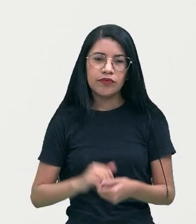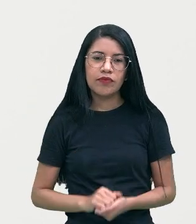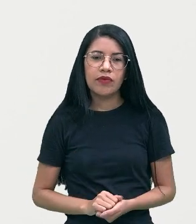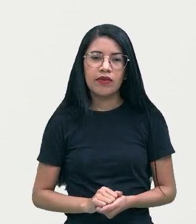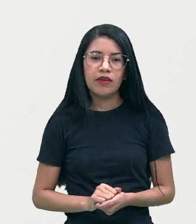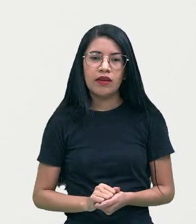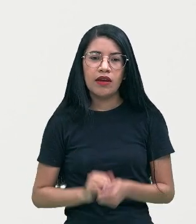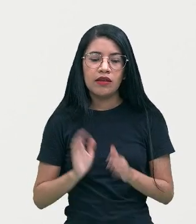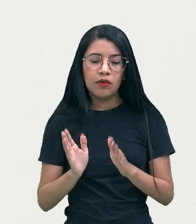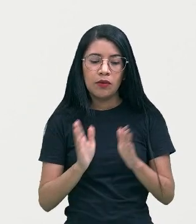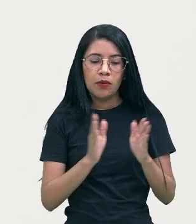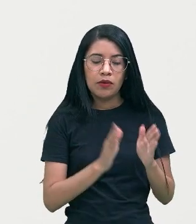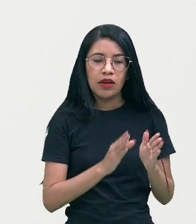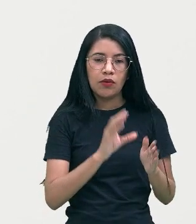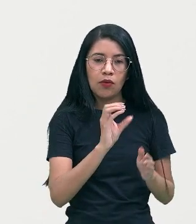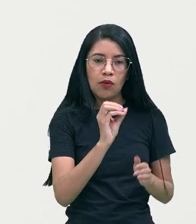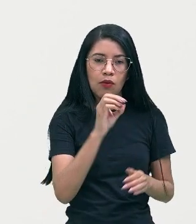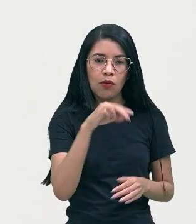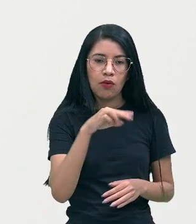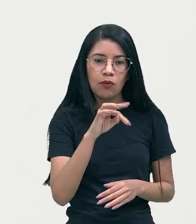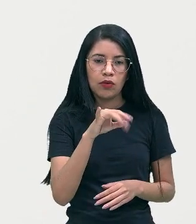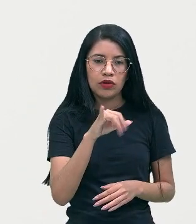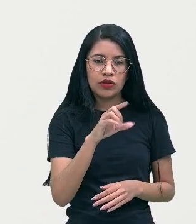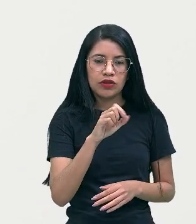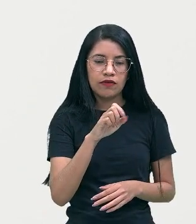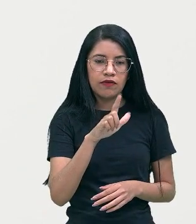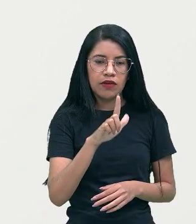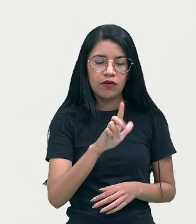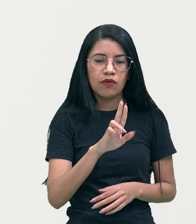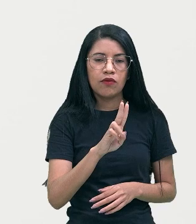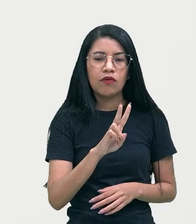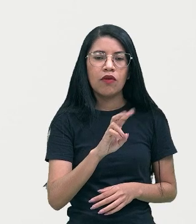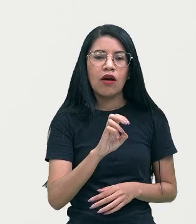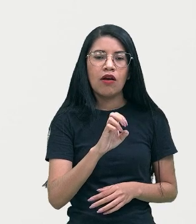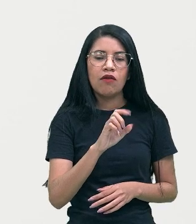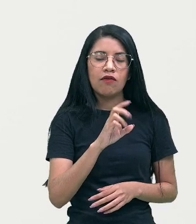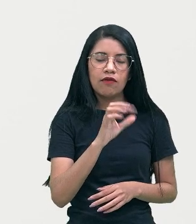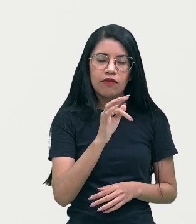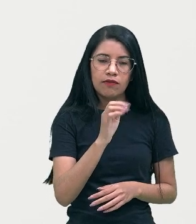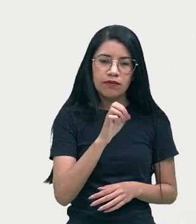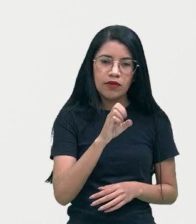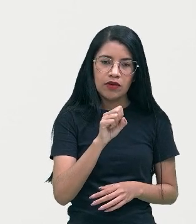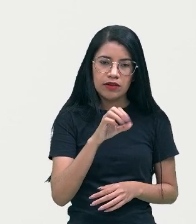gente tem combustíveis fósseis,